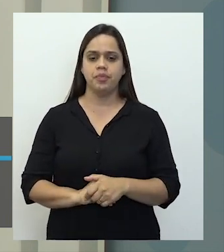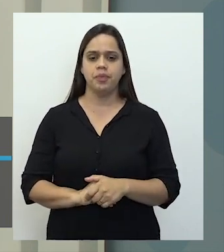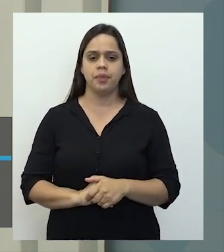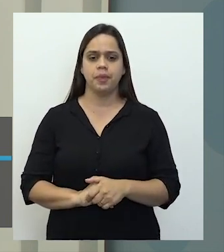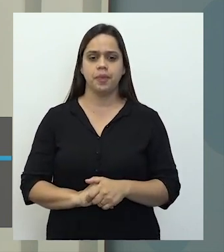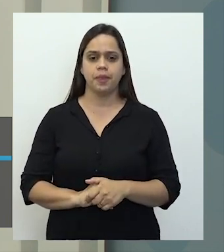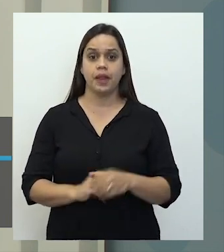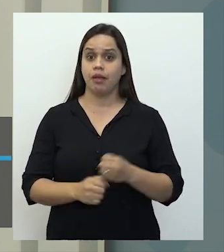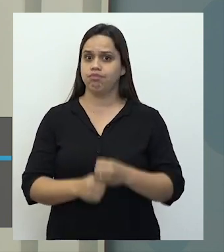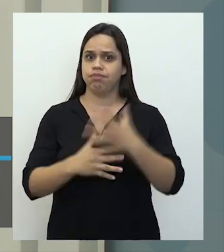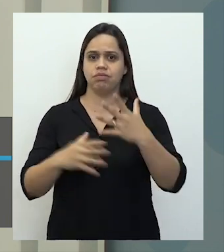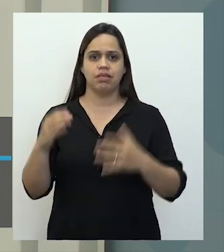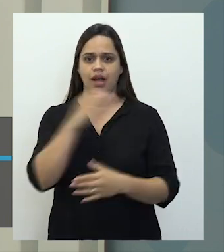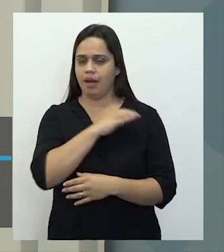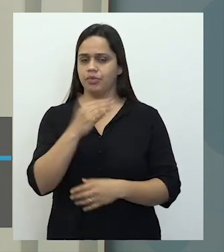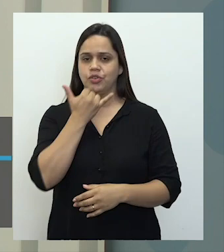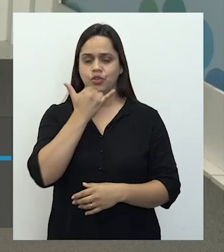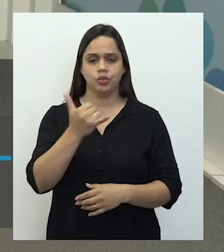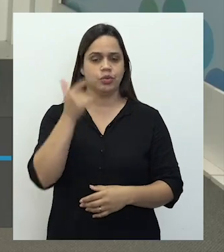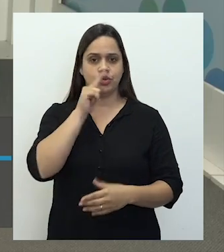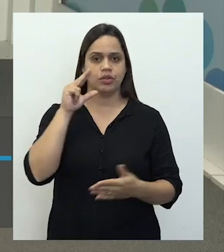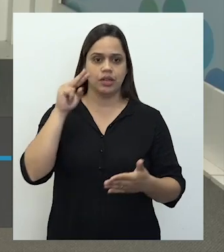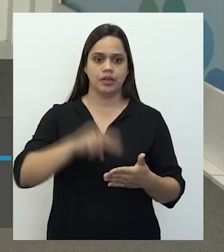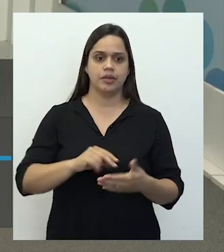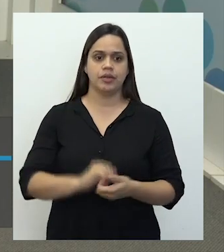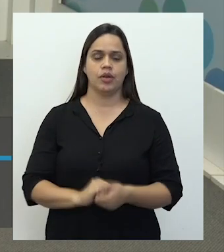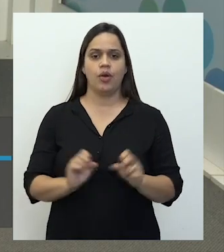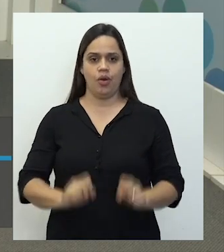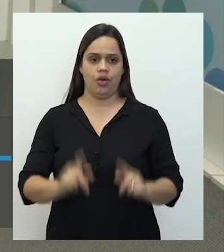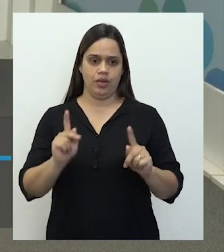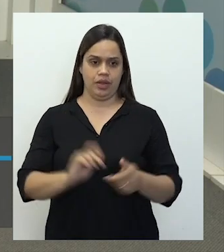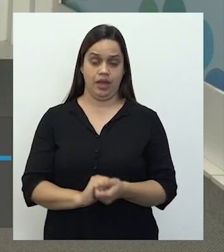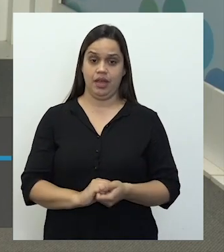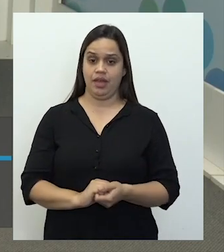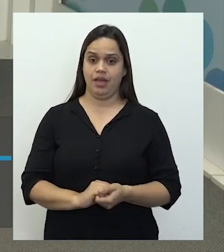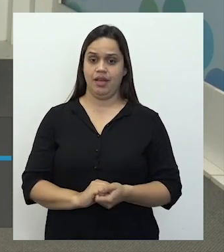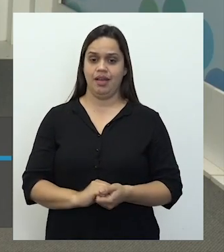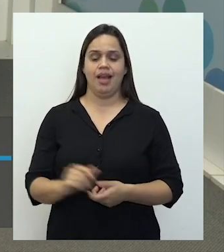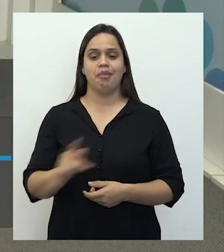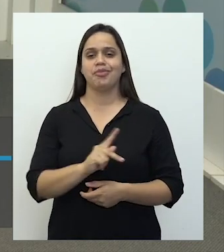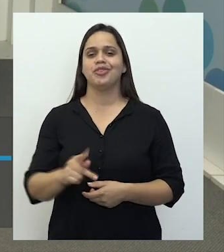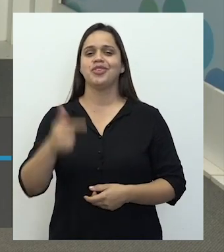muito rápido, professora, desculpa. E é isso, gente. Aí vocês vão respondendo.